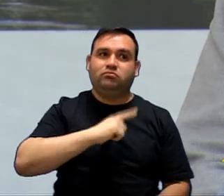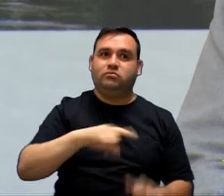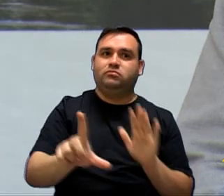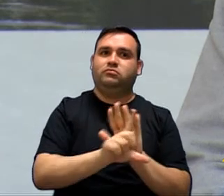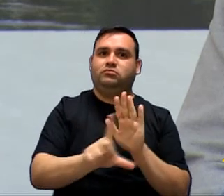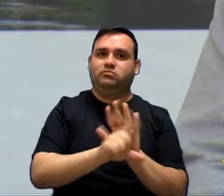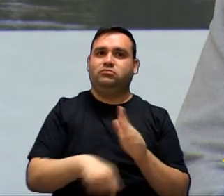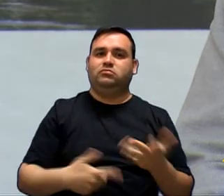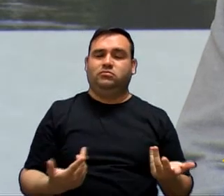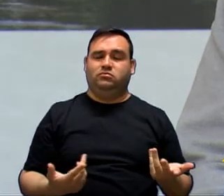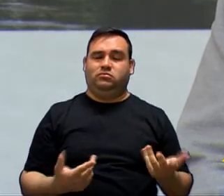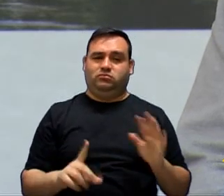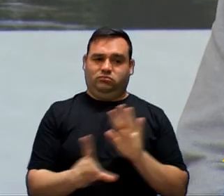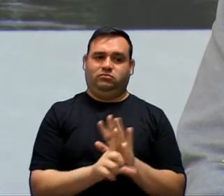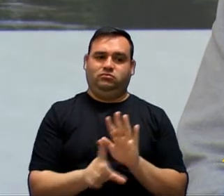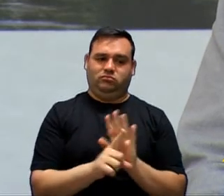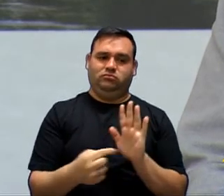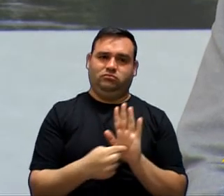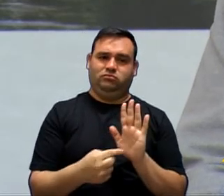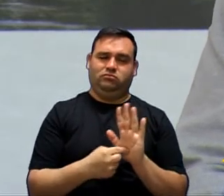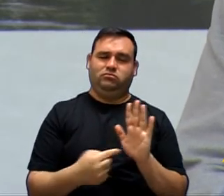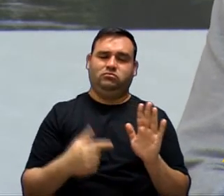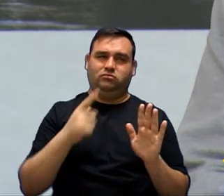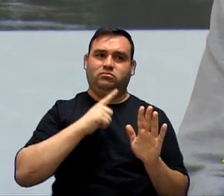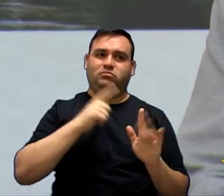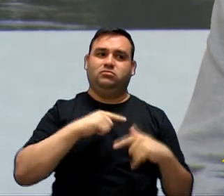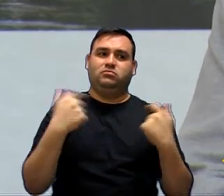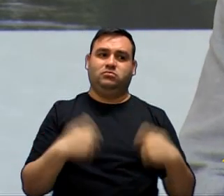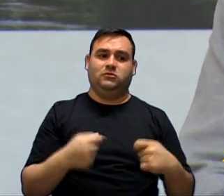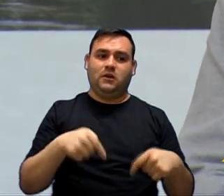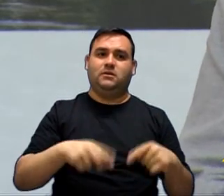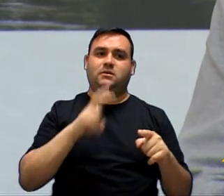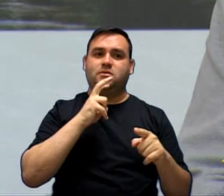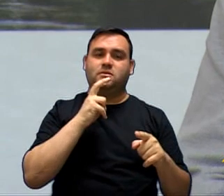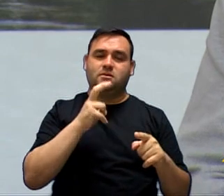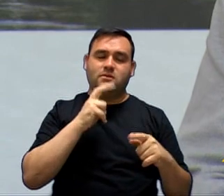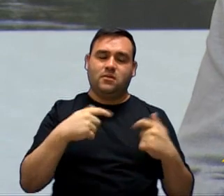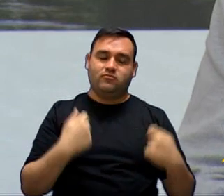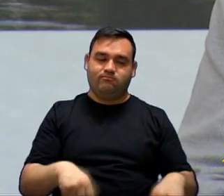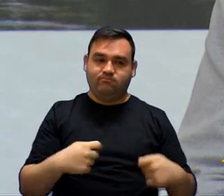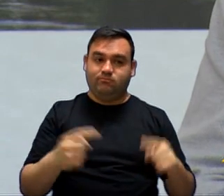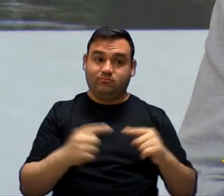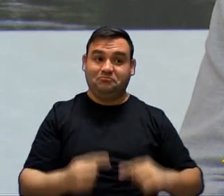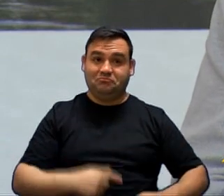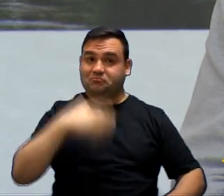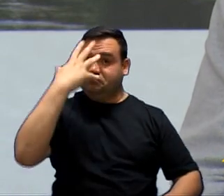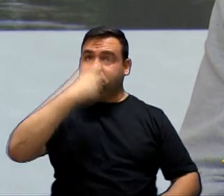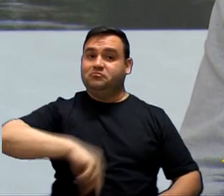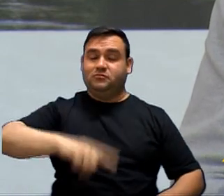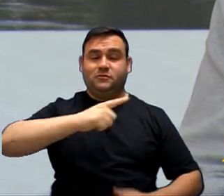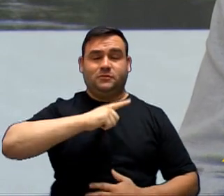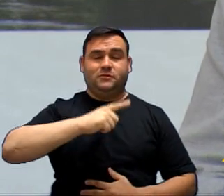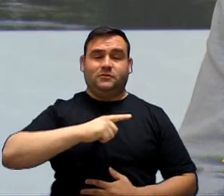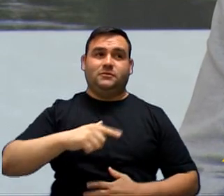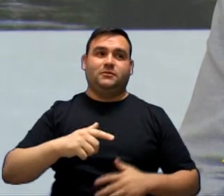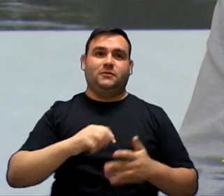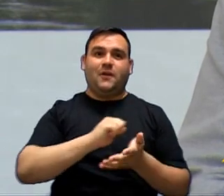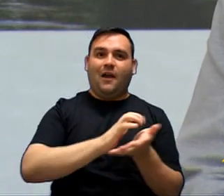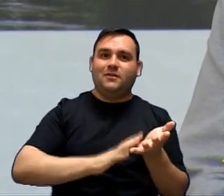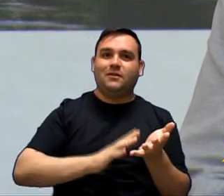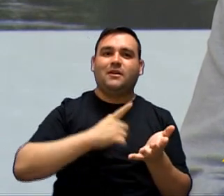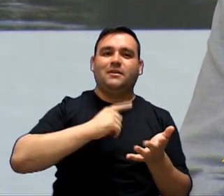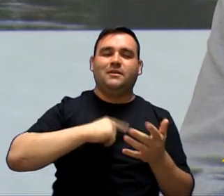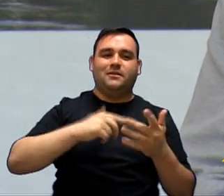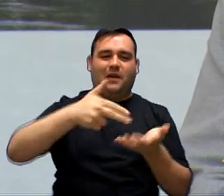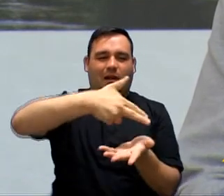lei. Nós temos que fazer com que isso vingue na cidade de Sorocaba. É bonito, nós temos, claro, atividade de